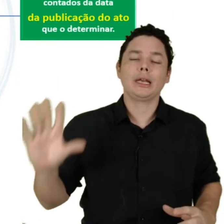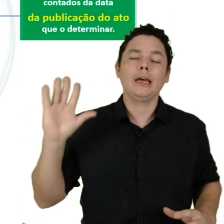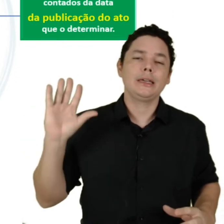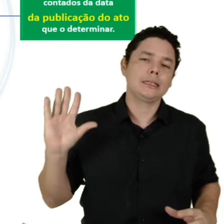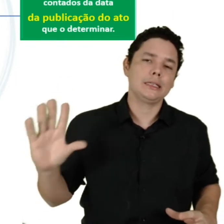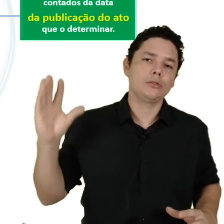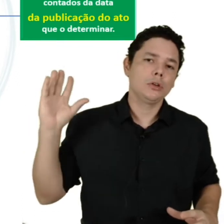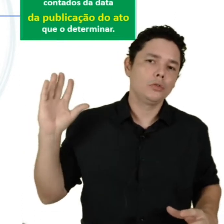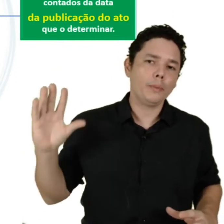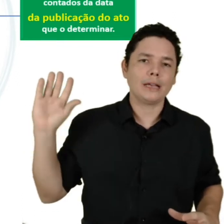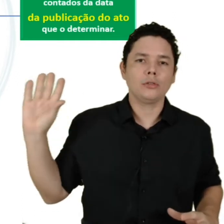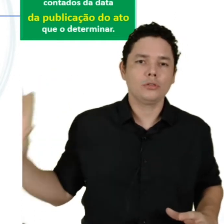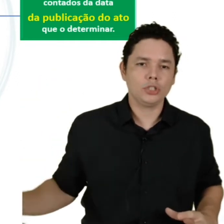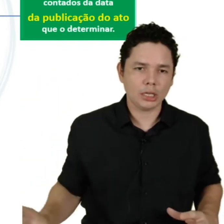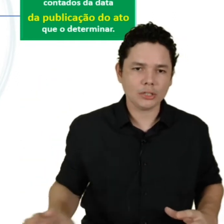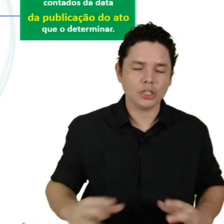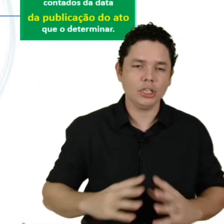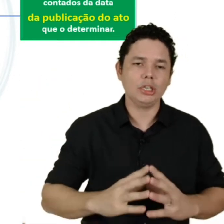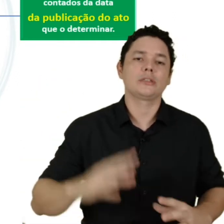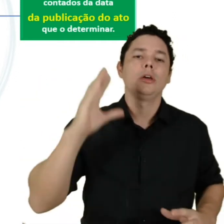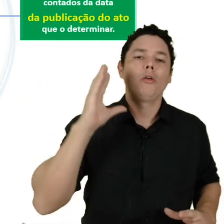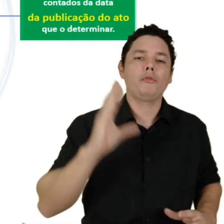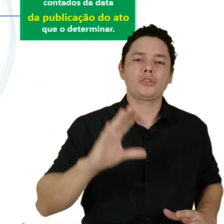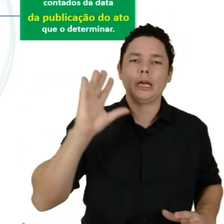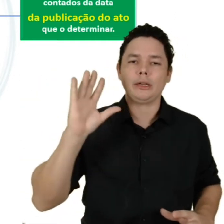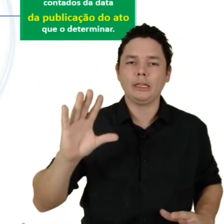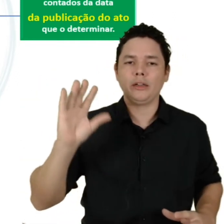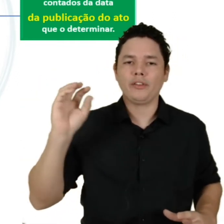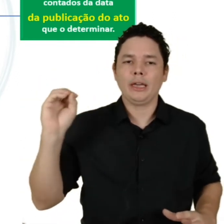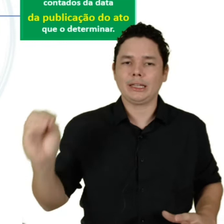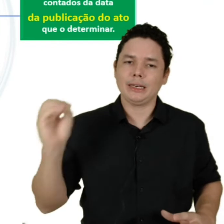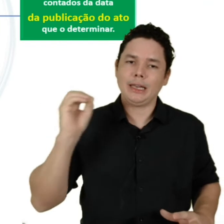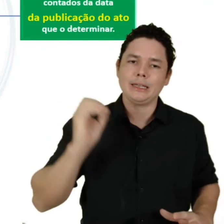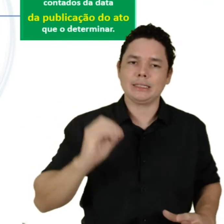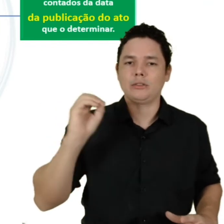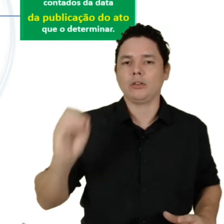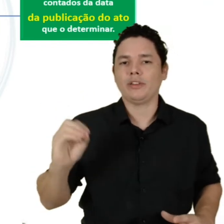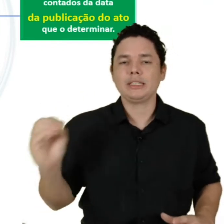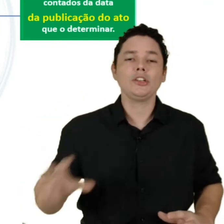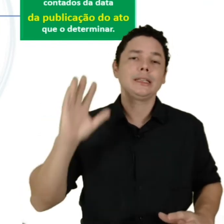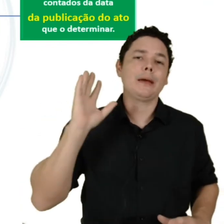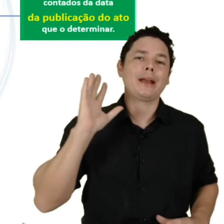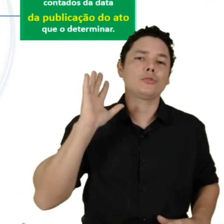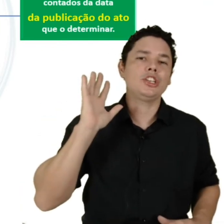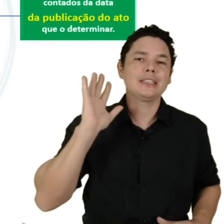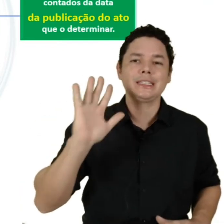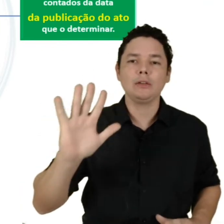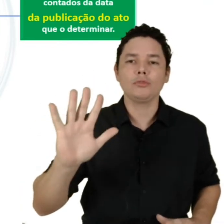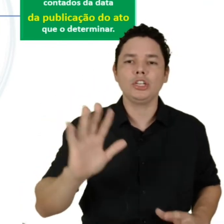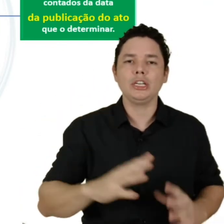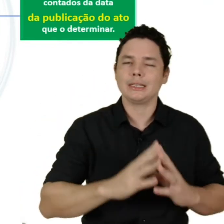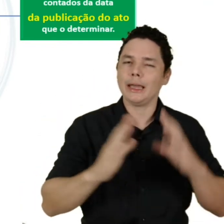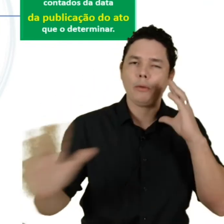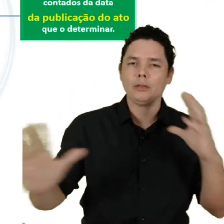não entrar em exercício no prazo de 30 dias. O funcionário que deva entrar em exercício em nova sede terá prazo de